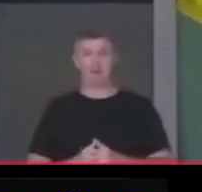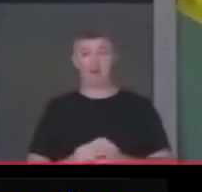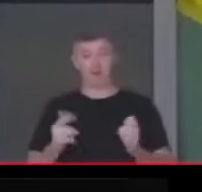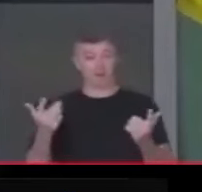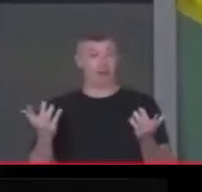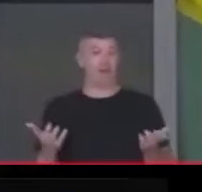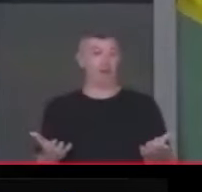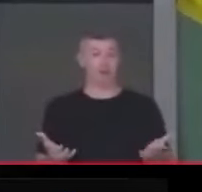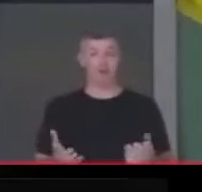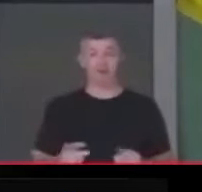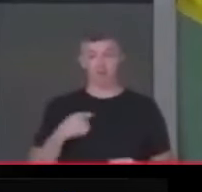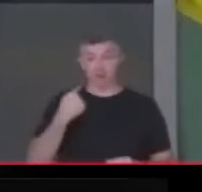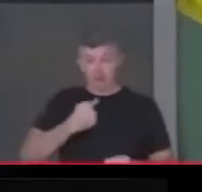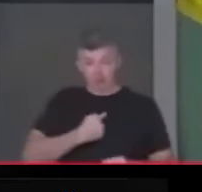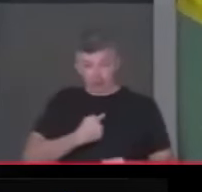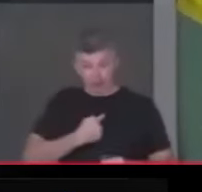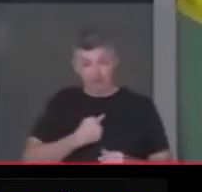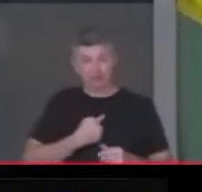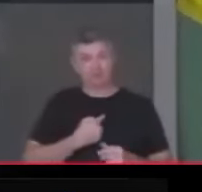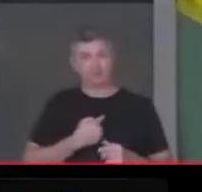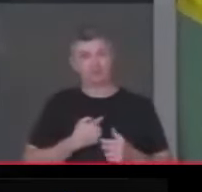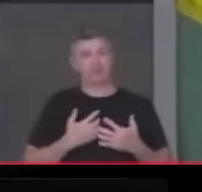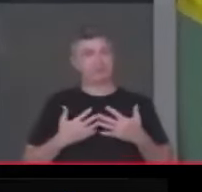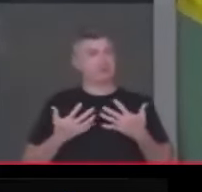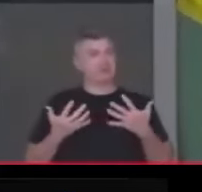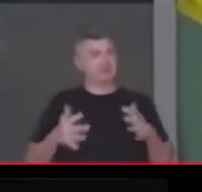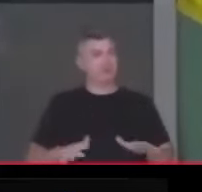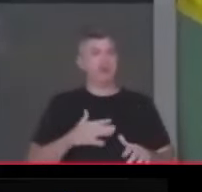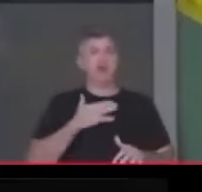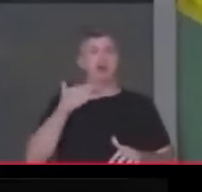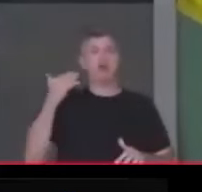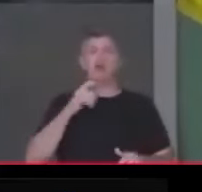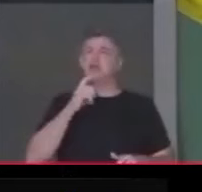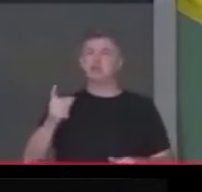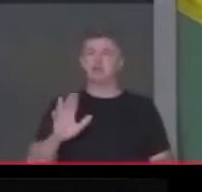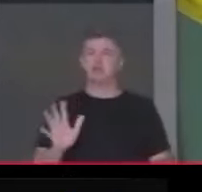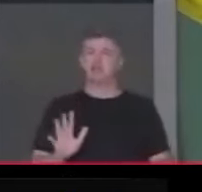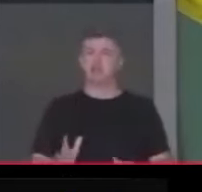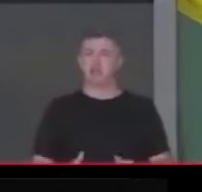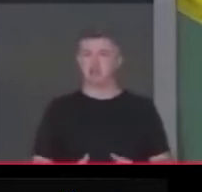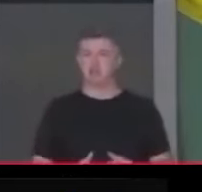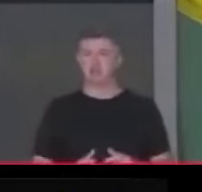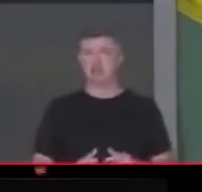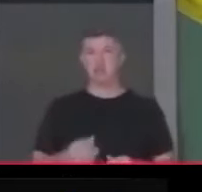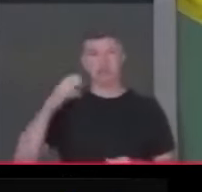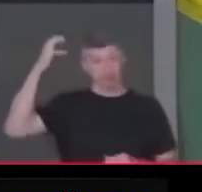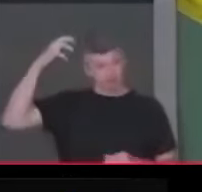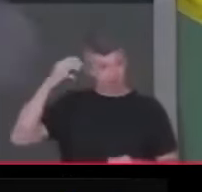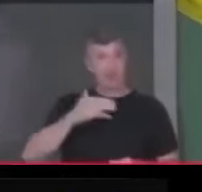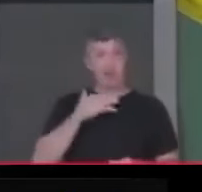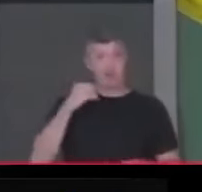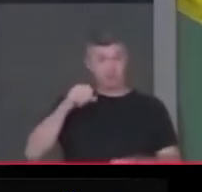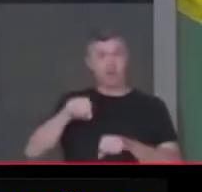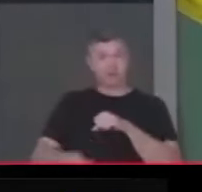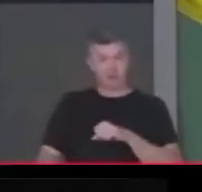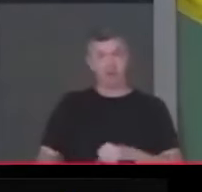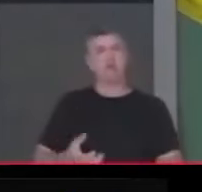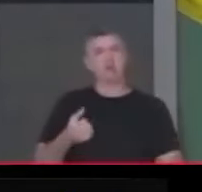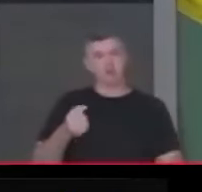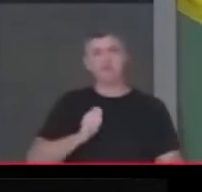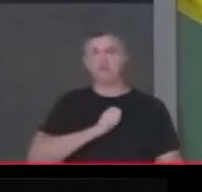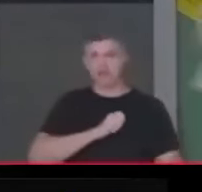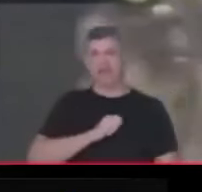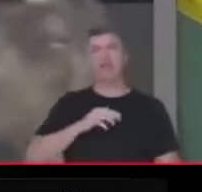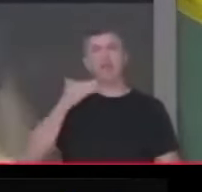Claro que nós aqui não desejamos a morte de ninguém. Marielle foi morta assim de forma